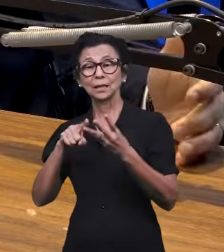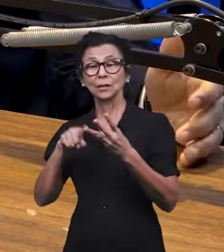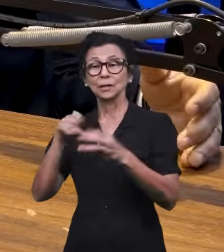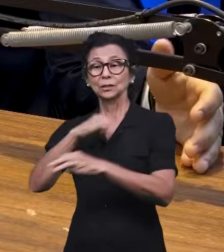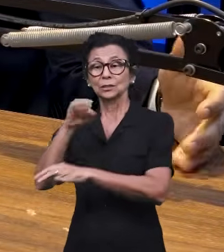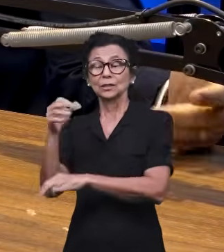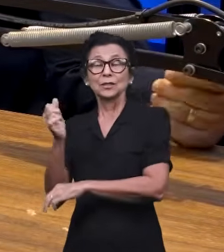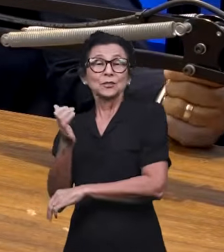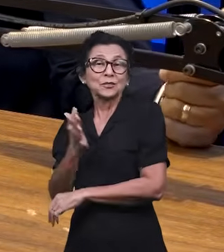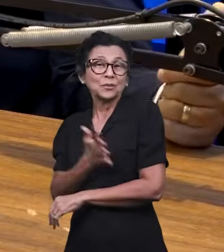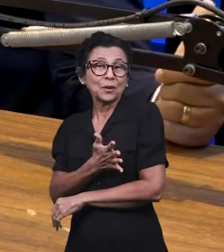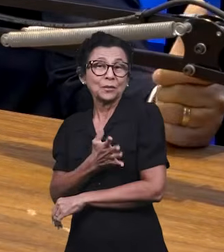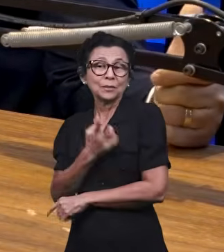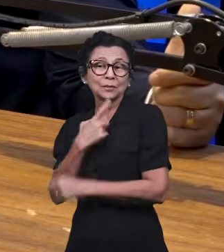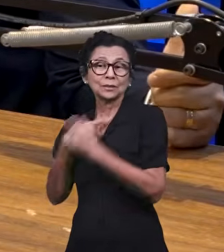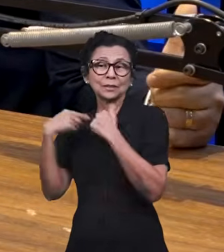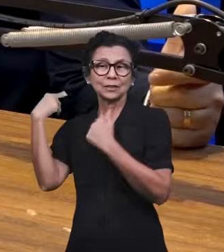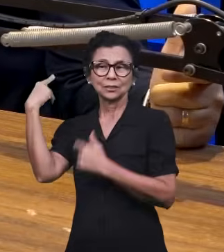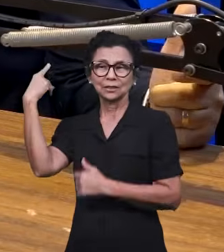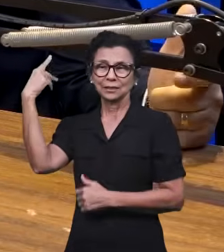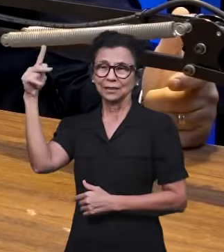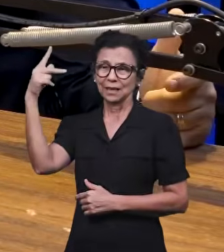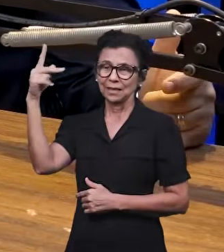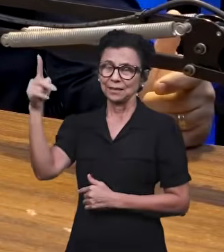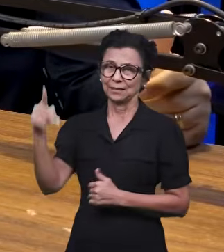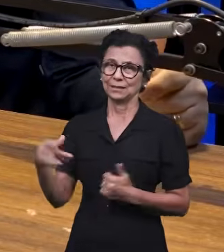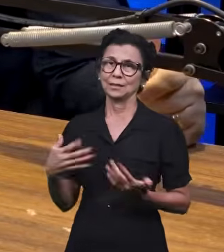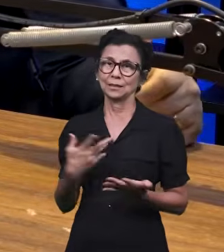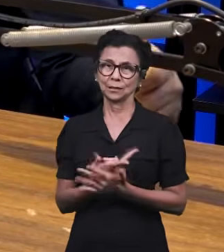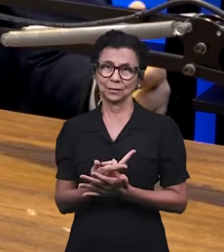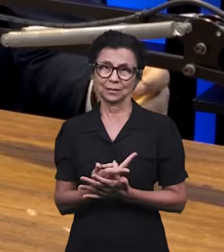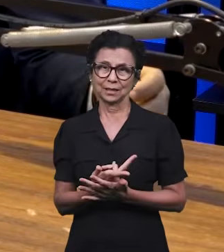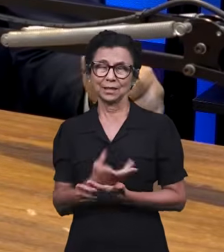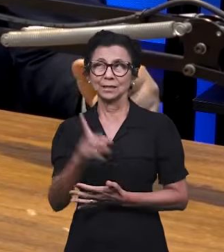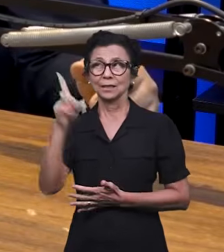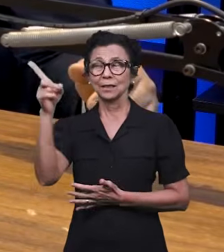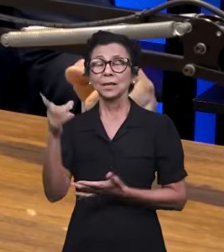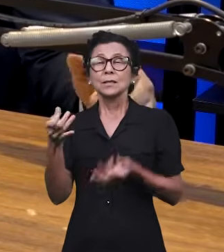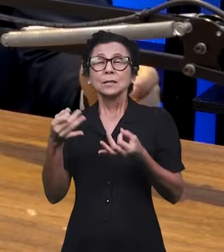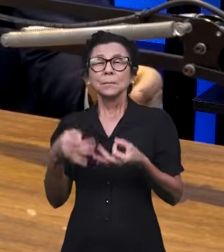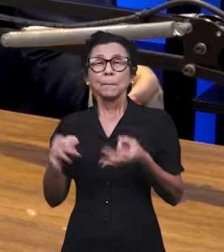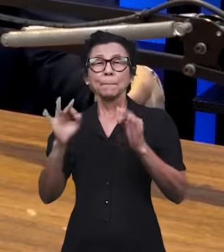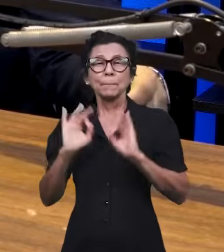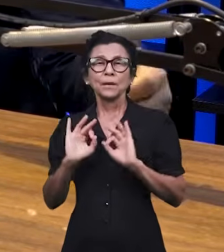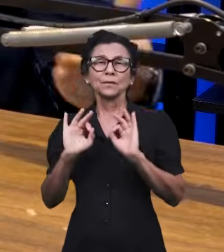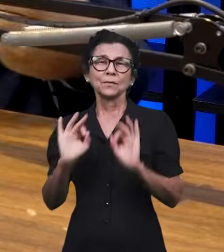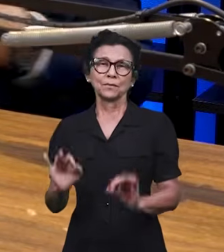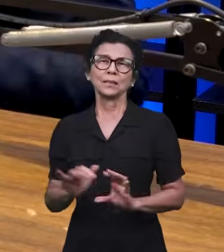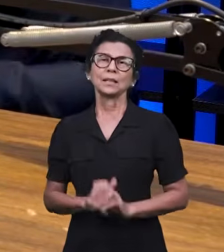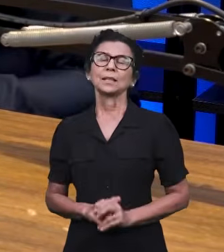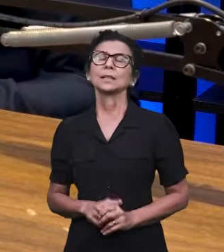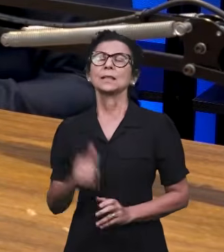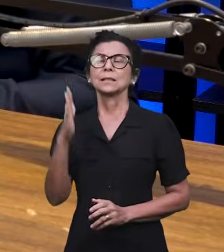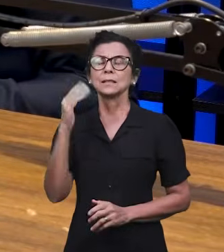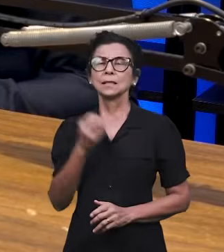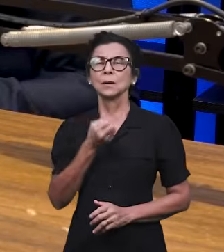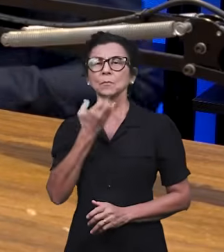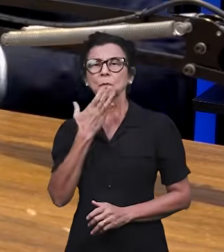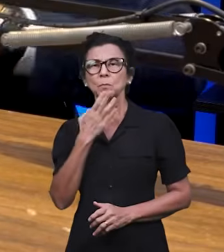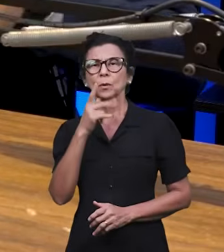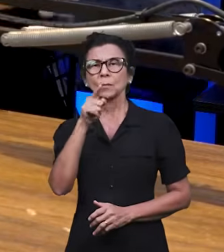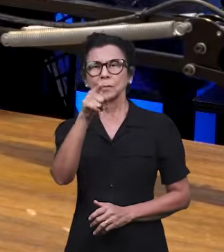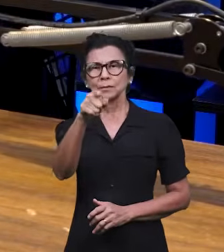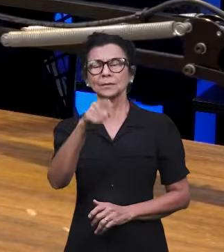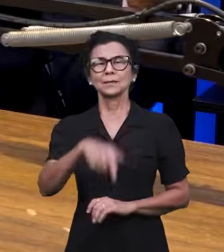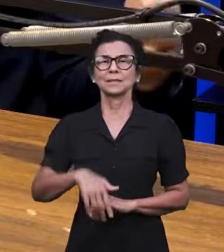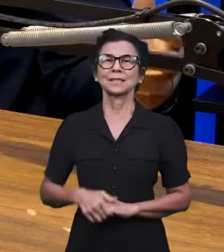ele fez conforme a sua vontade. Amém. Porque, na verdade, Deus, ele é perfeito e ele sabe o que é bom para a nossa vida. Glória a Deus. Então, Glória a